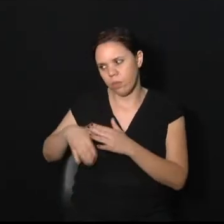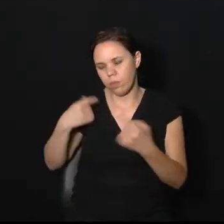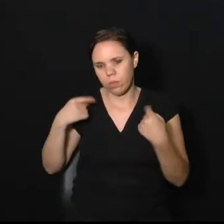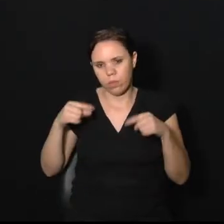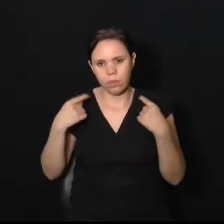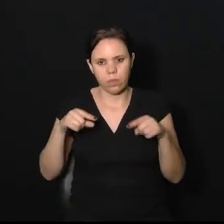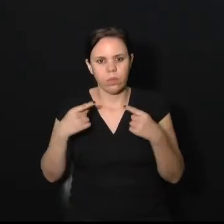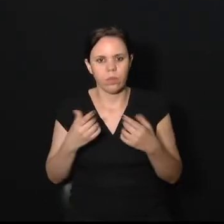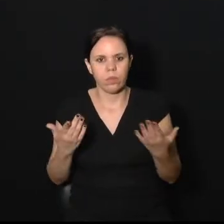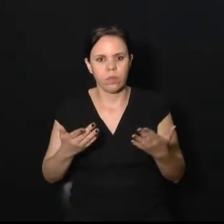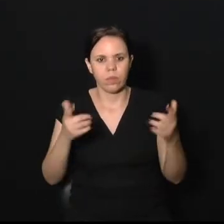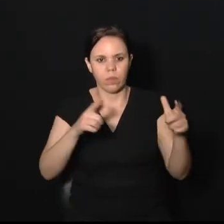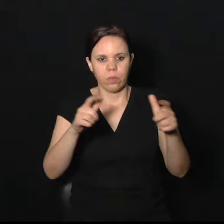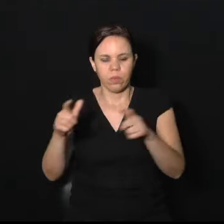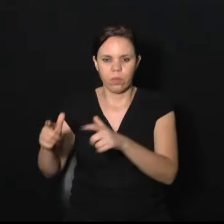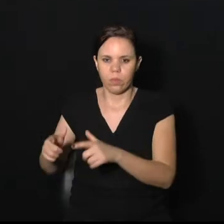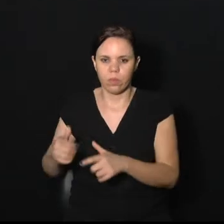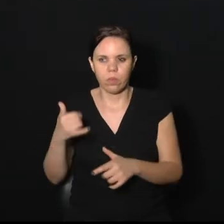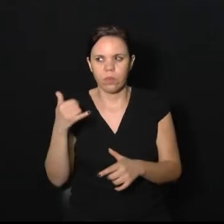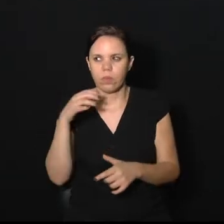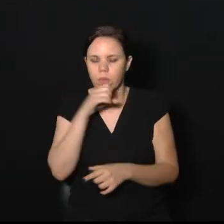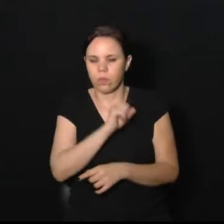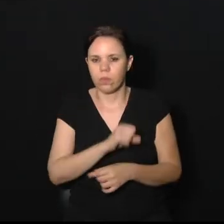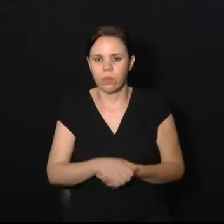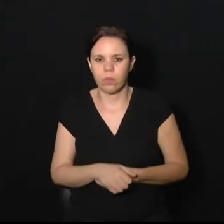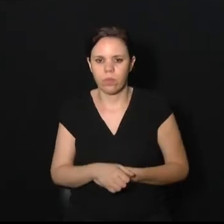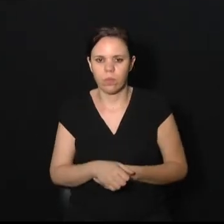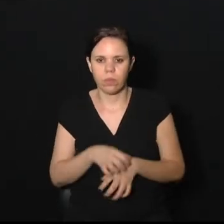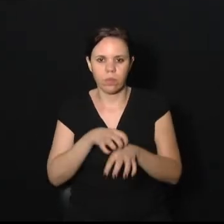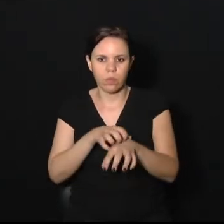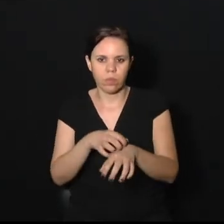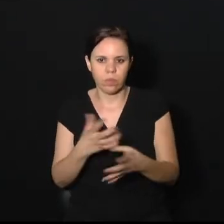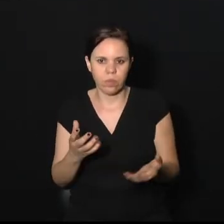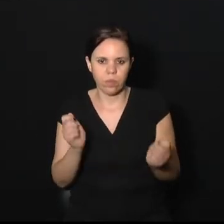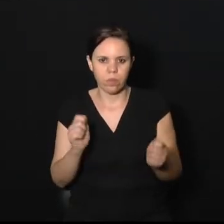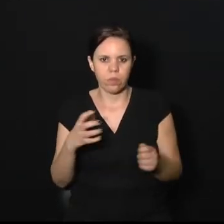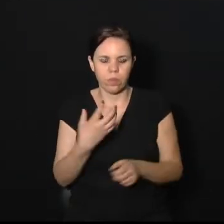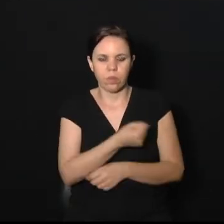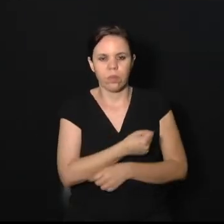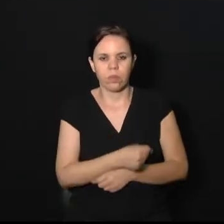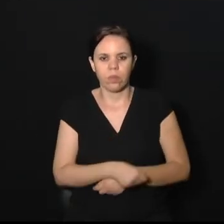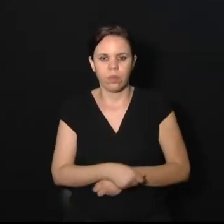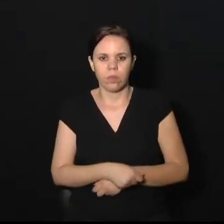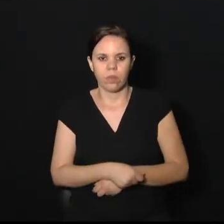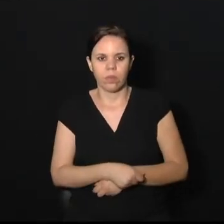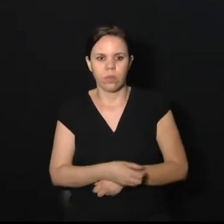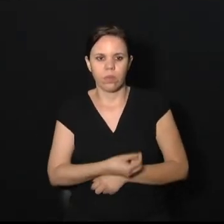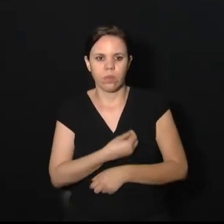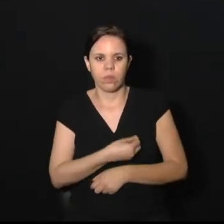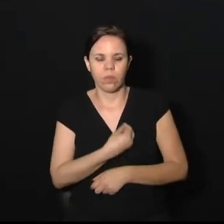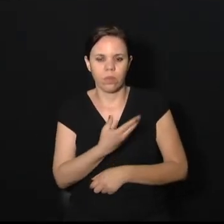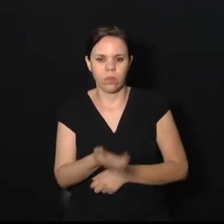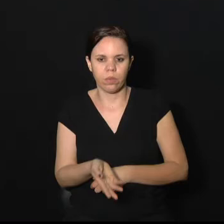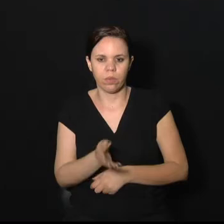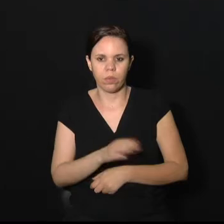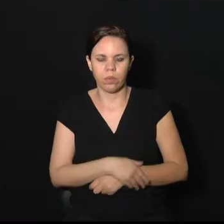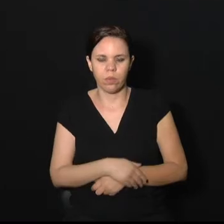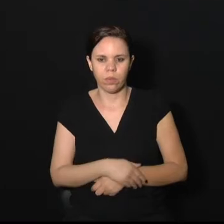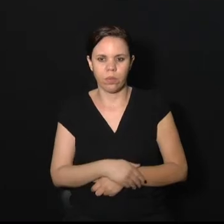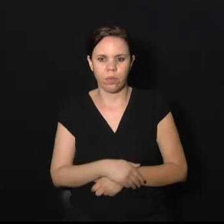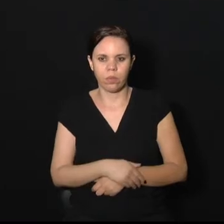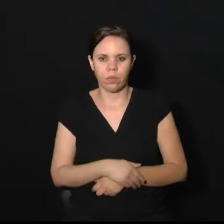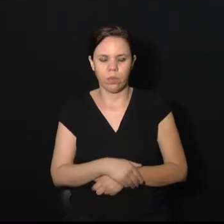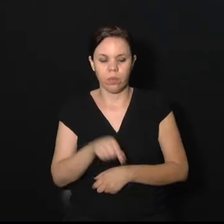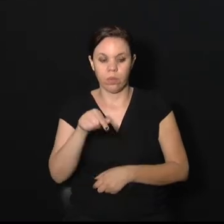a geolocalização tocaria, ele chegaria mais rápido, a ambulância chegaria, mas a gente poderia ter salvo, né, essa vida. Então, assim,